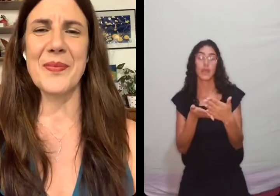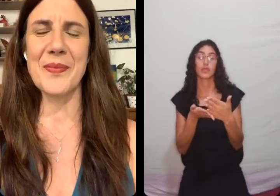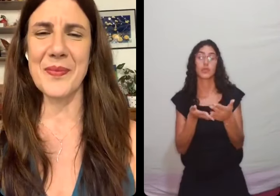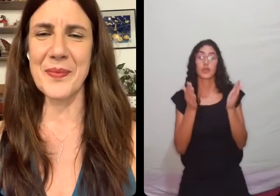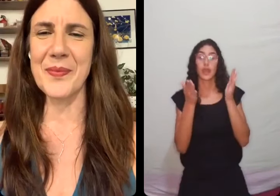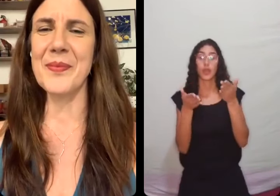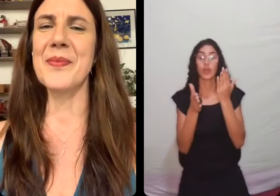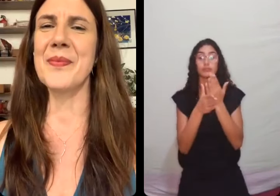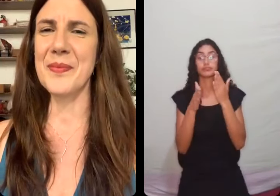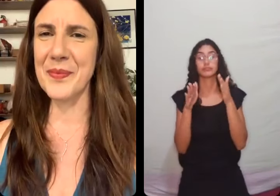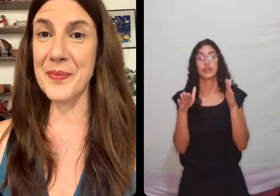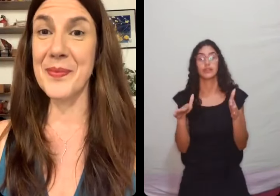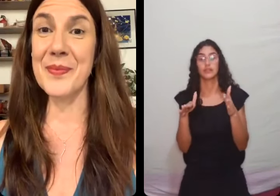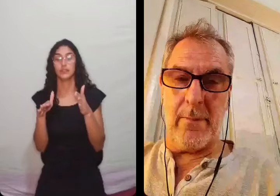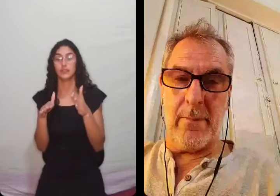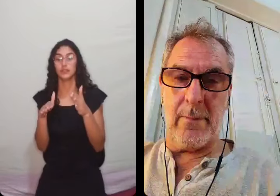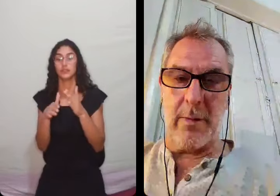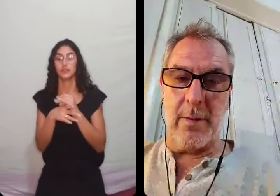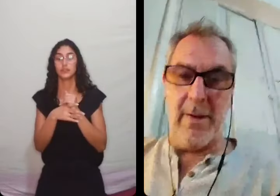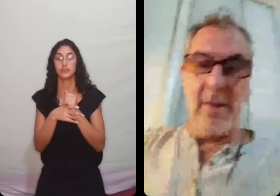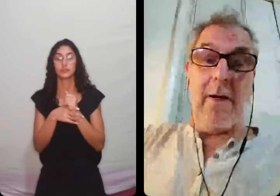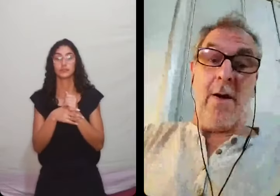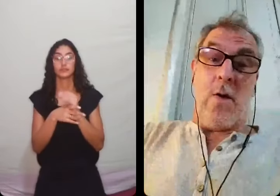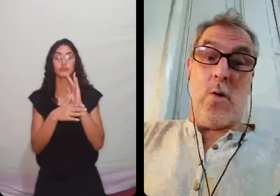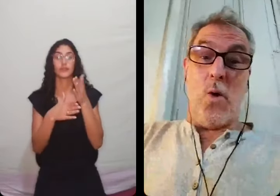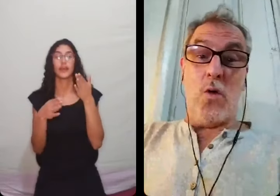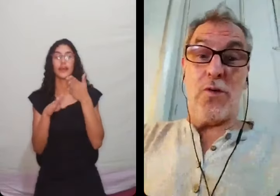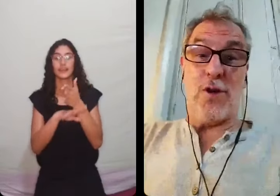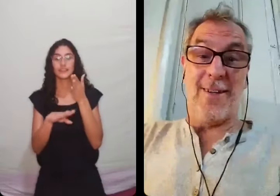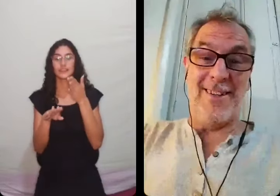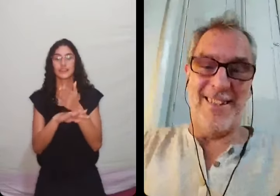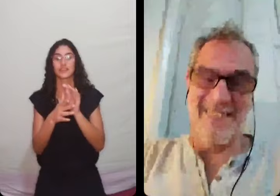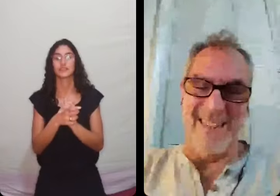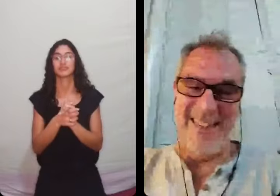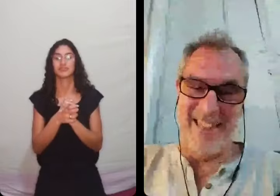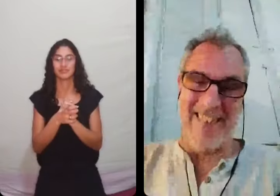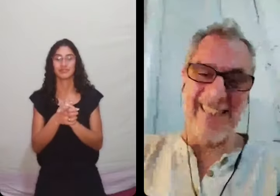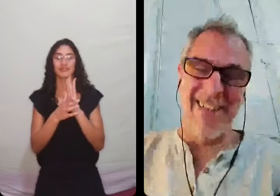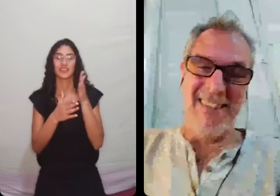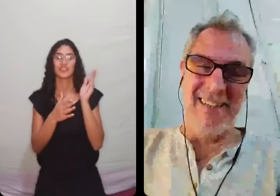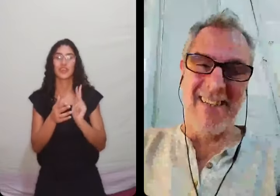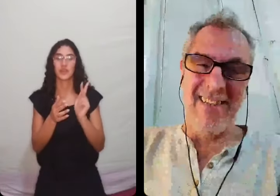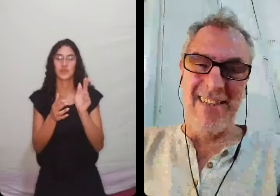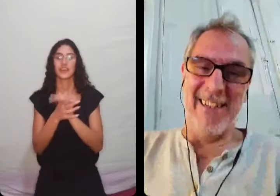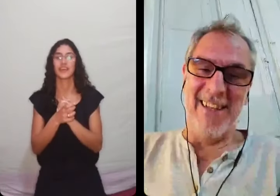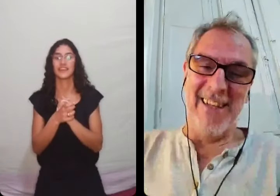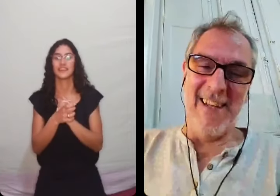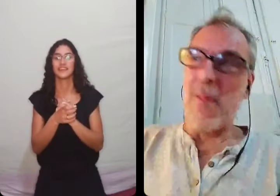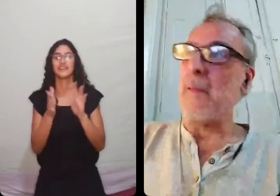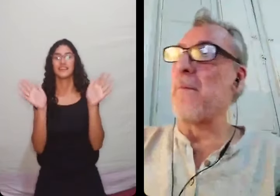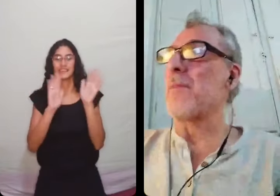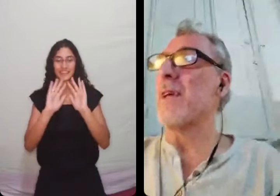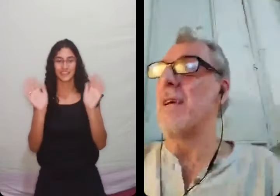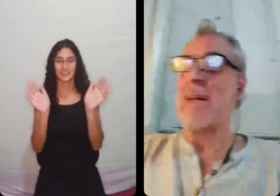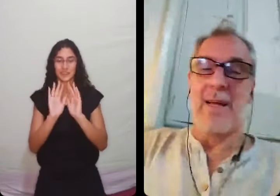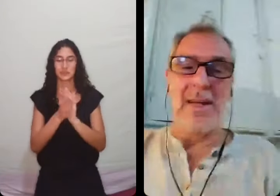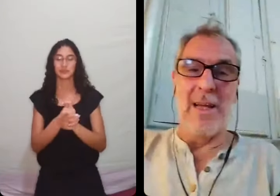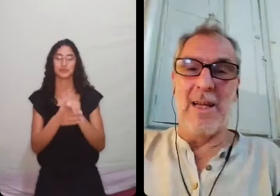temporada aqui no Múdia. Ah, ele entrou. Então, já manda ver enquanto ele chega. Aê! Bem-vindo.